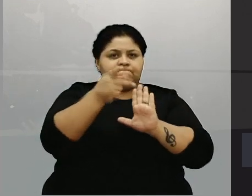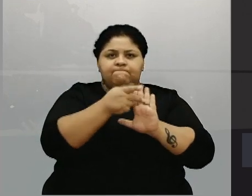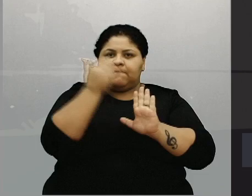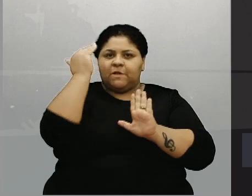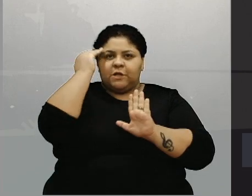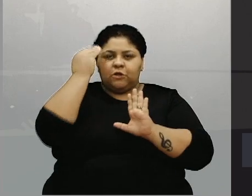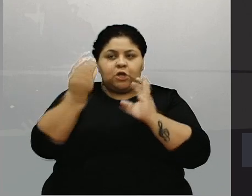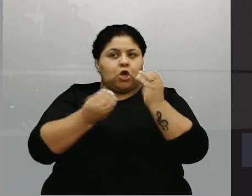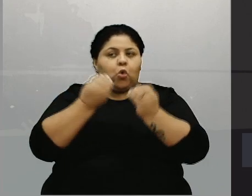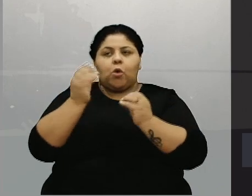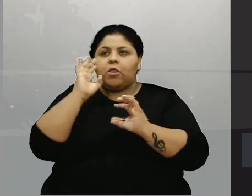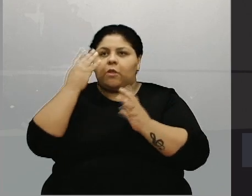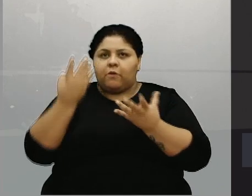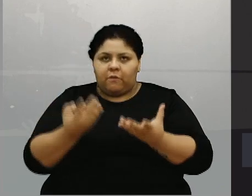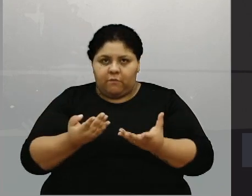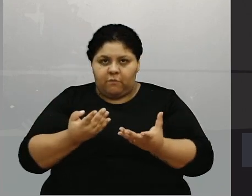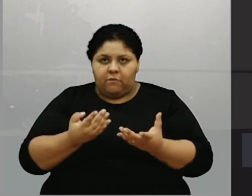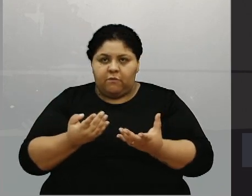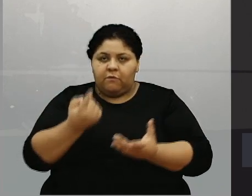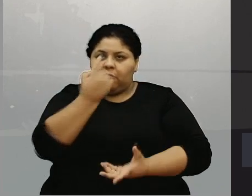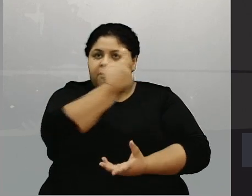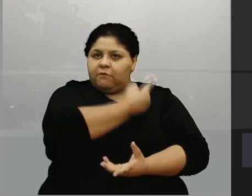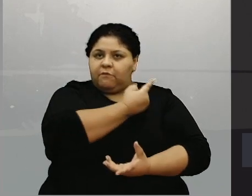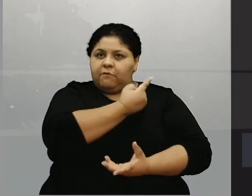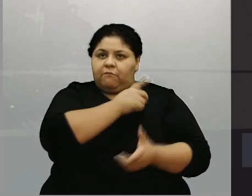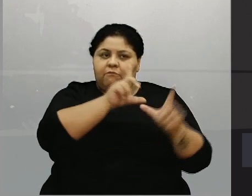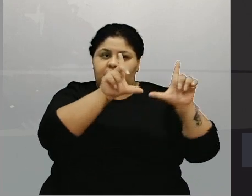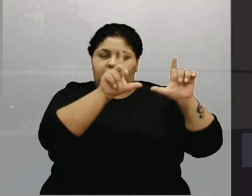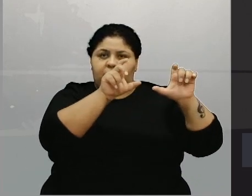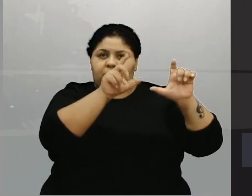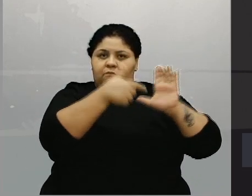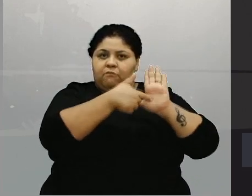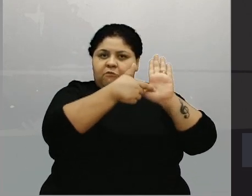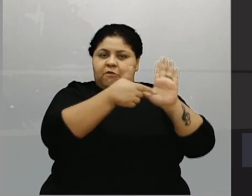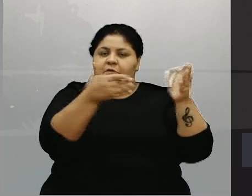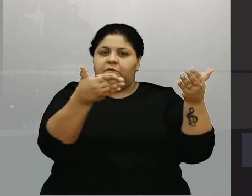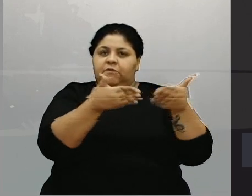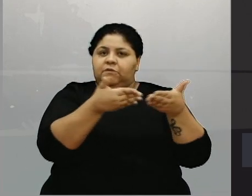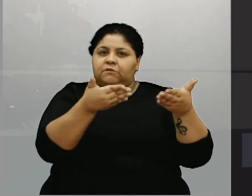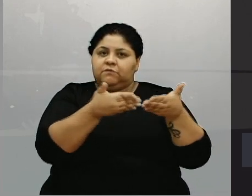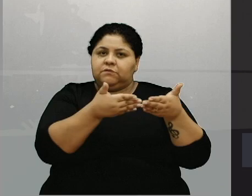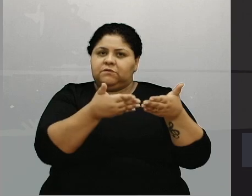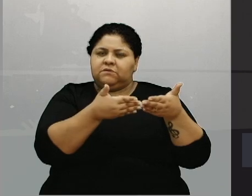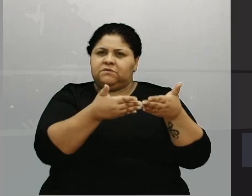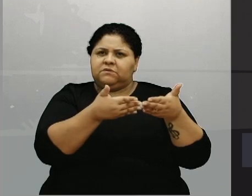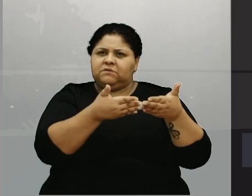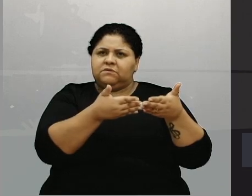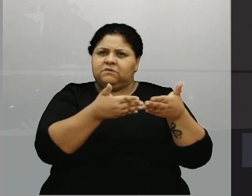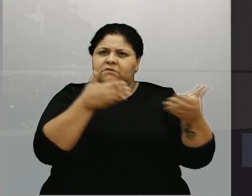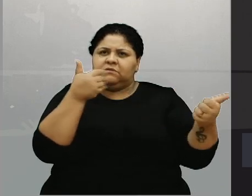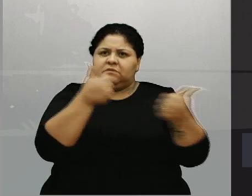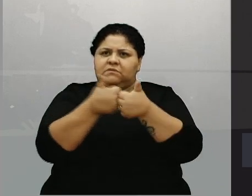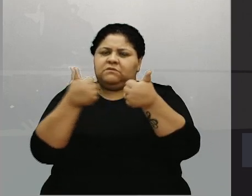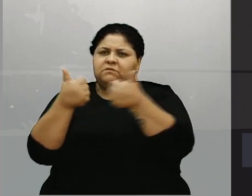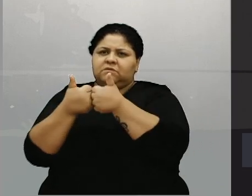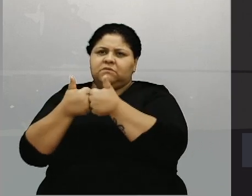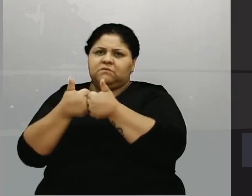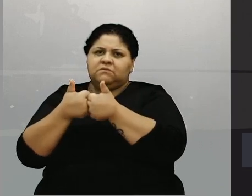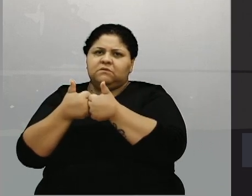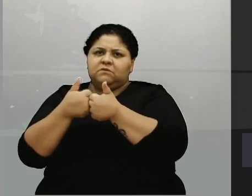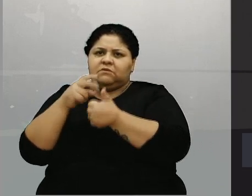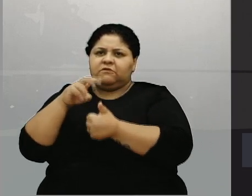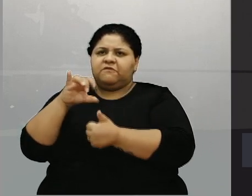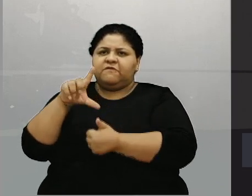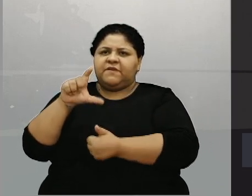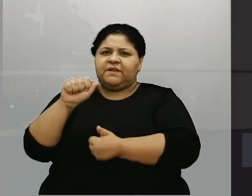vai acontecer, mas para vocês terem uma ideia, essa imagem que está passando agora, ela é lá ao lado do campo de Vila